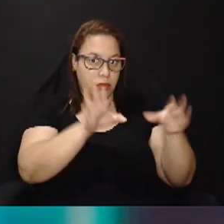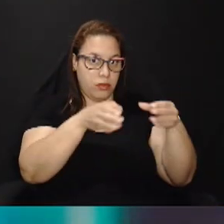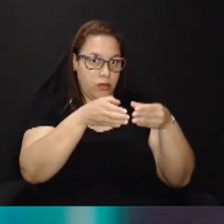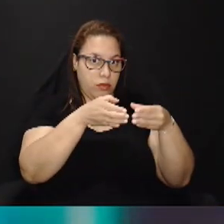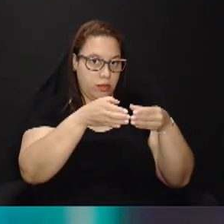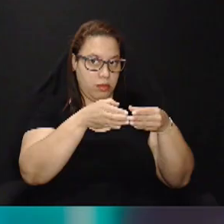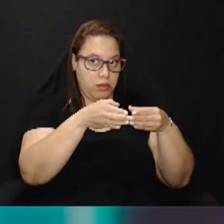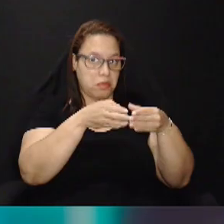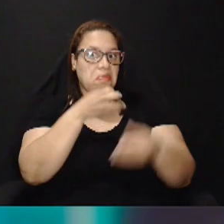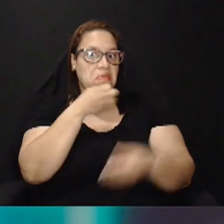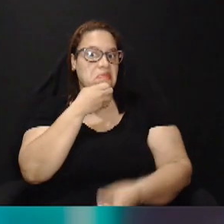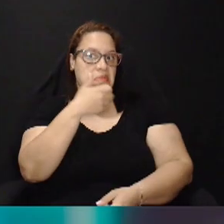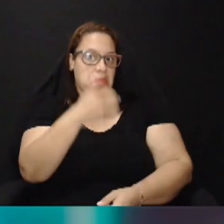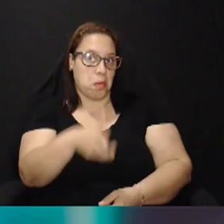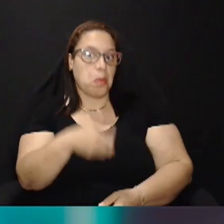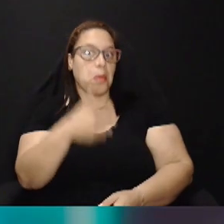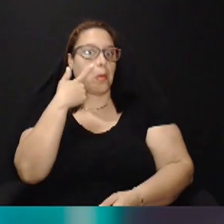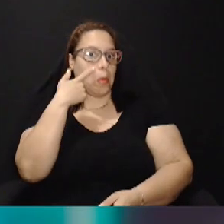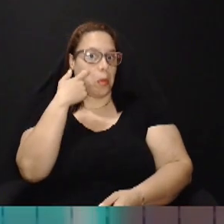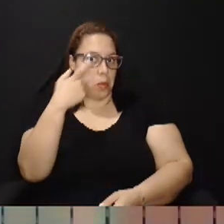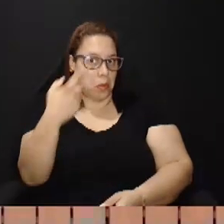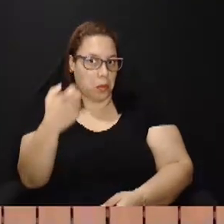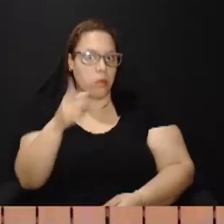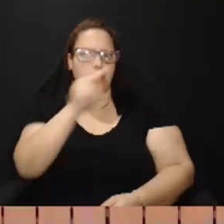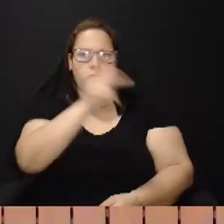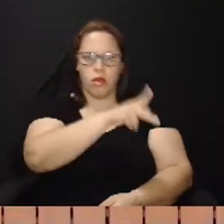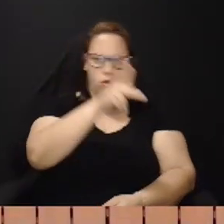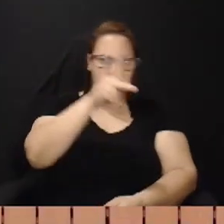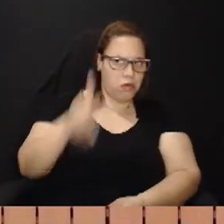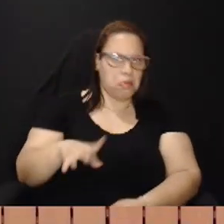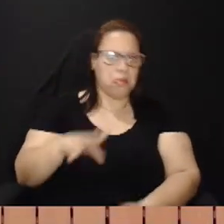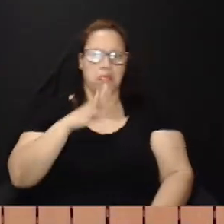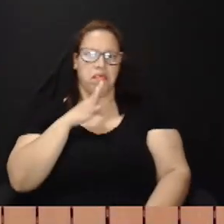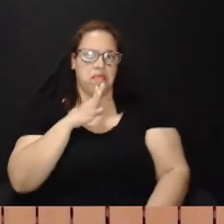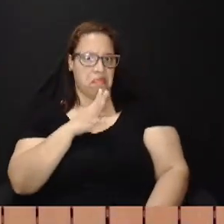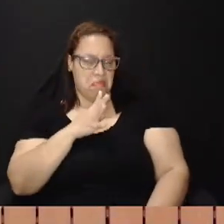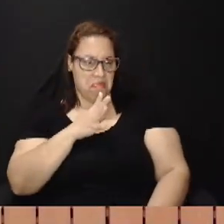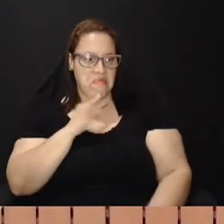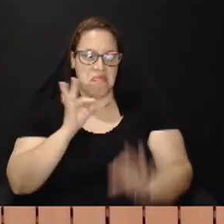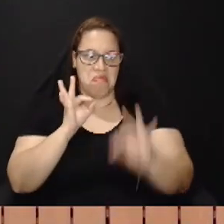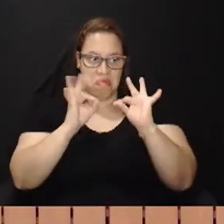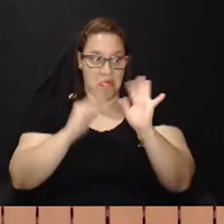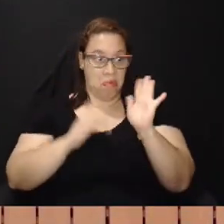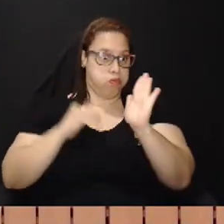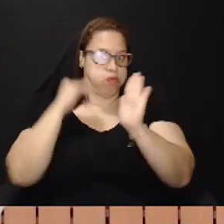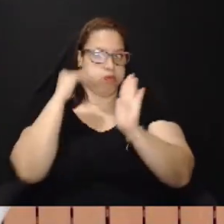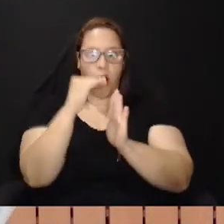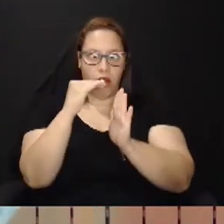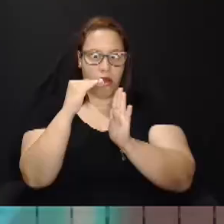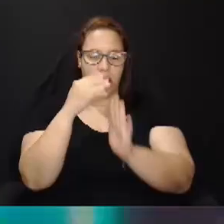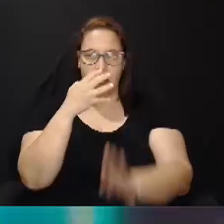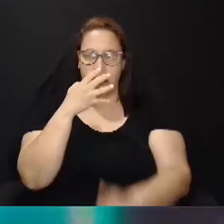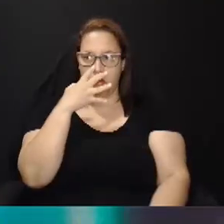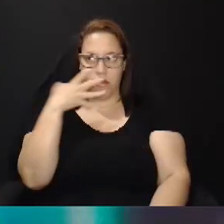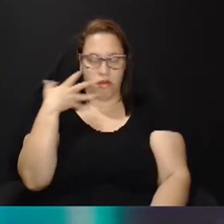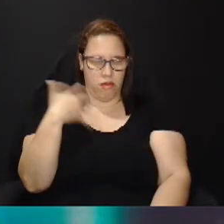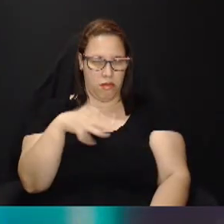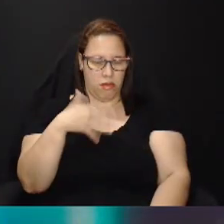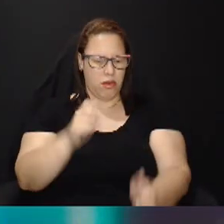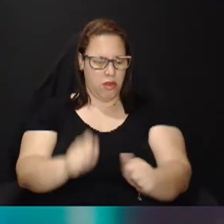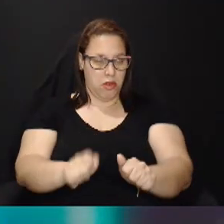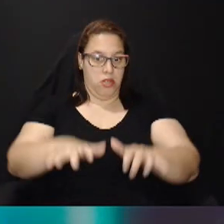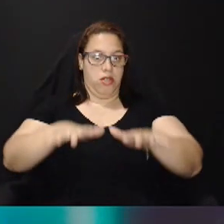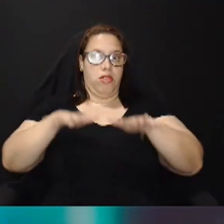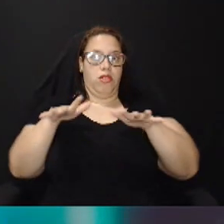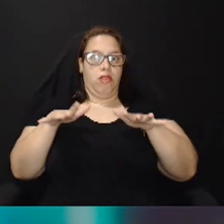muito interessante. Vieram professores assim com conhecimento acima da média e toda a plateia ficou